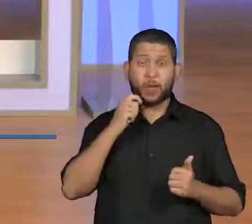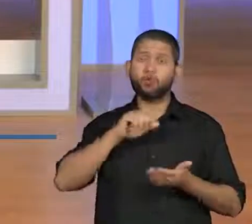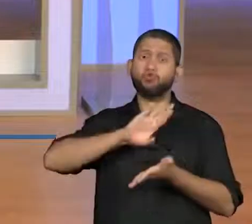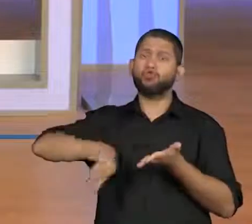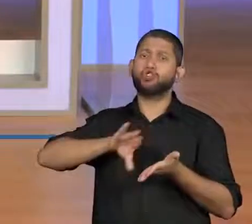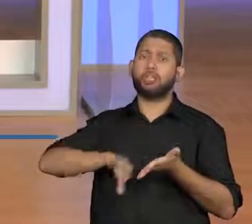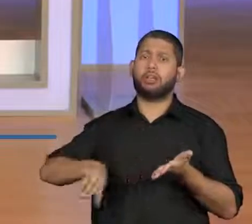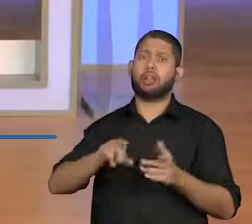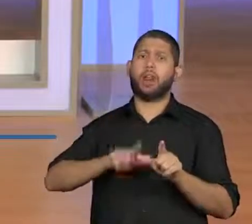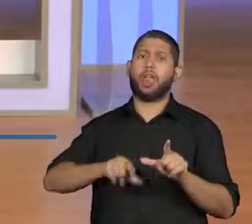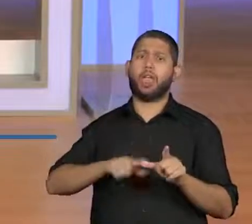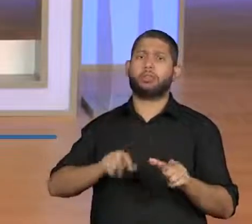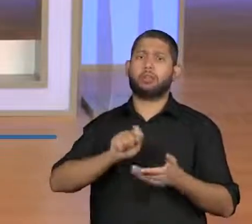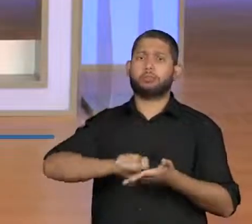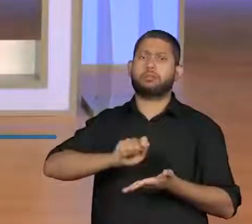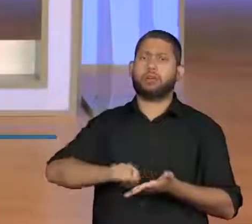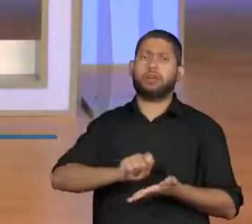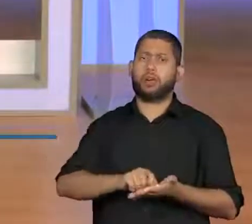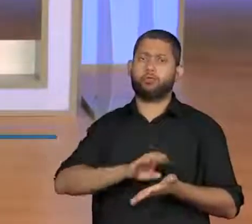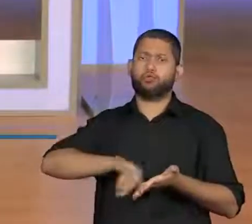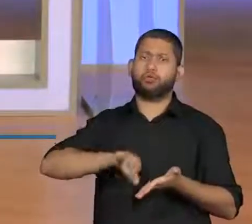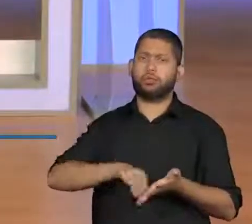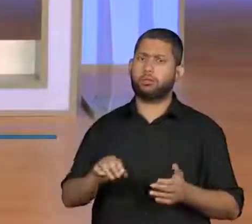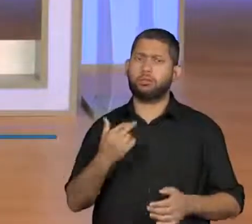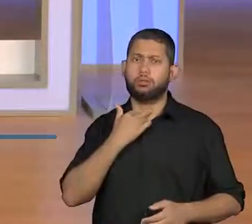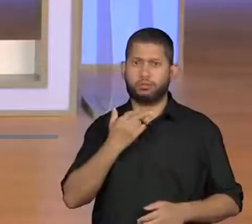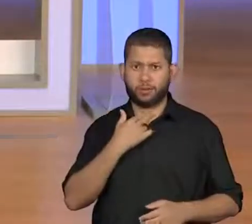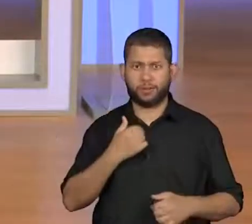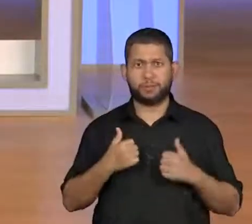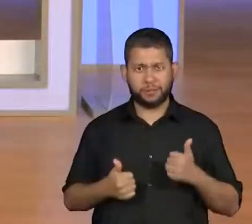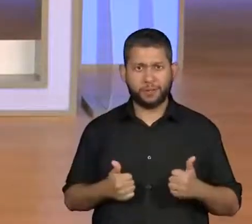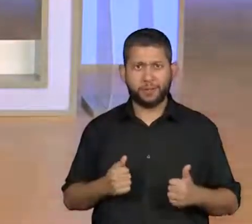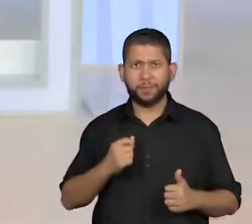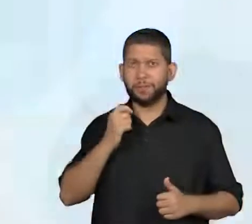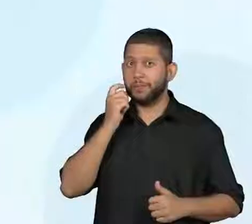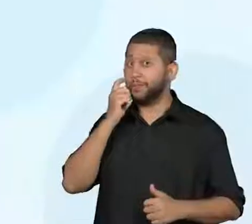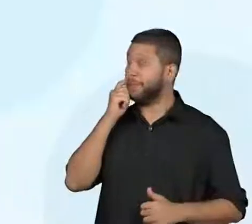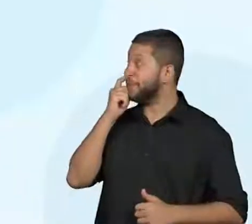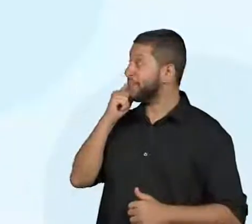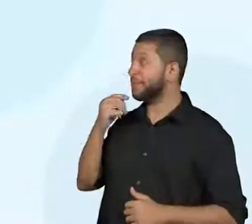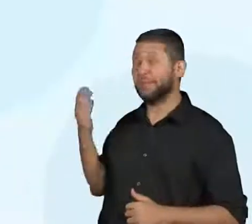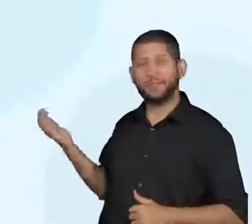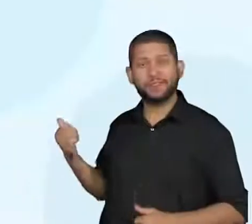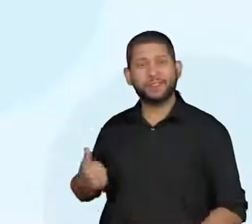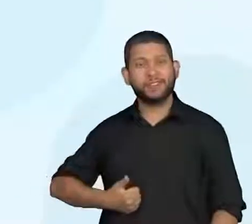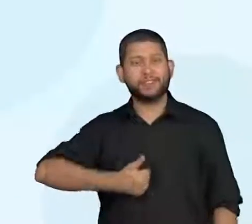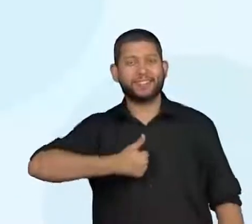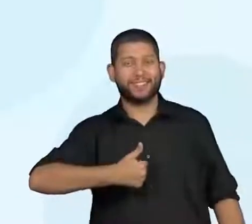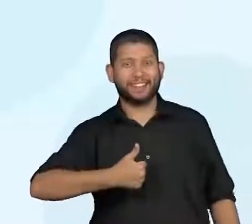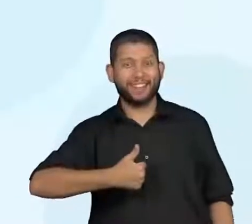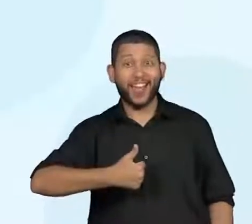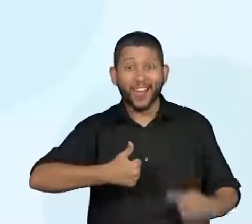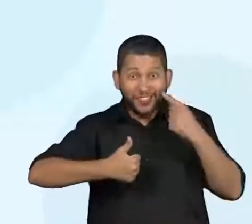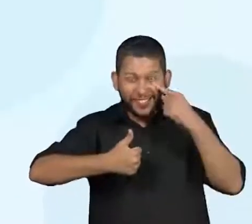substituir, certo? Essa é a diferença. E aí, o meu certo vai cheio de